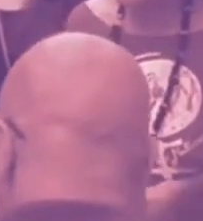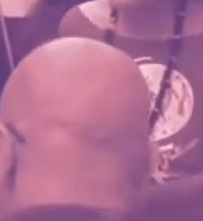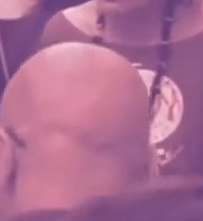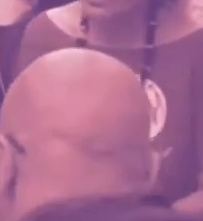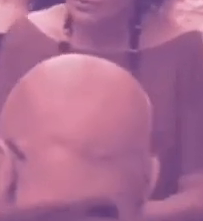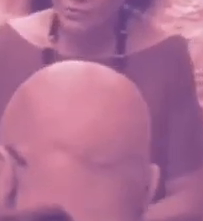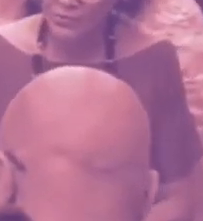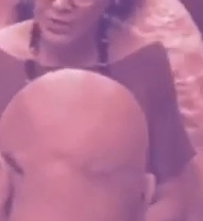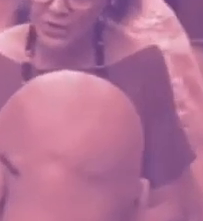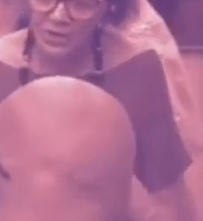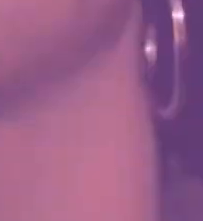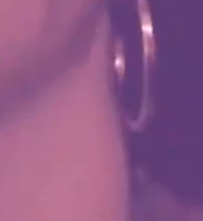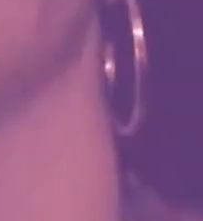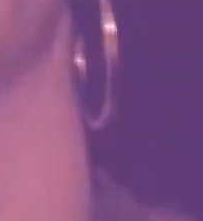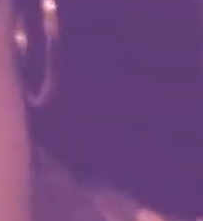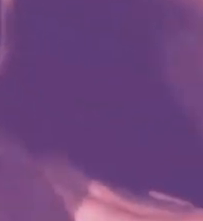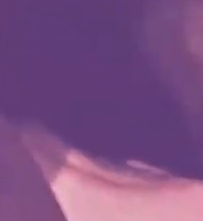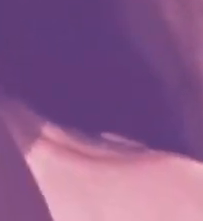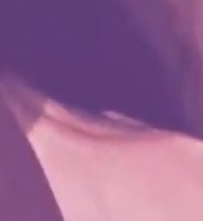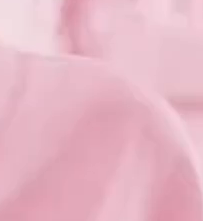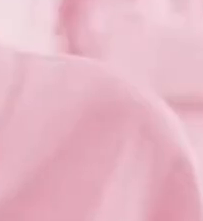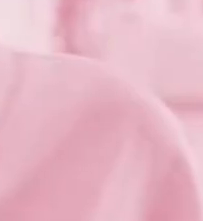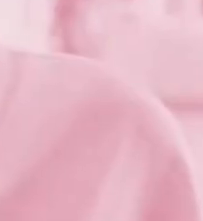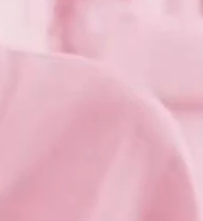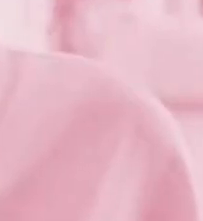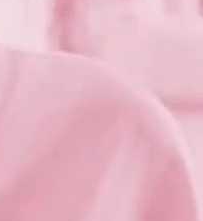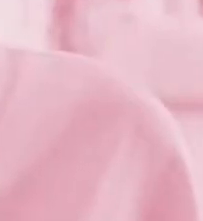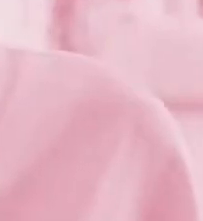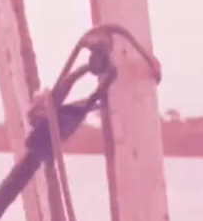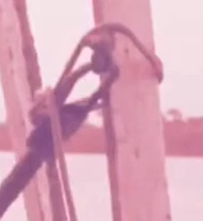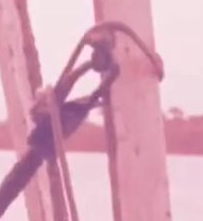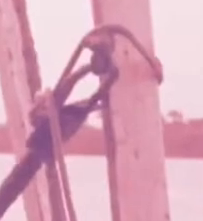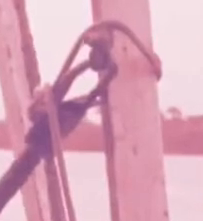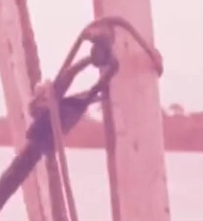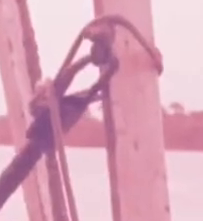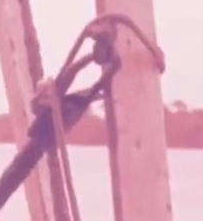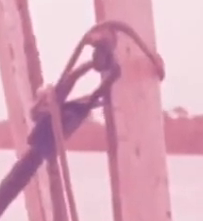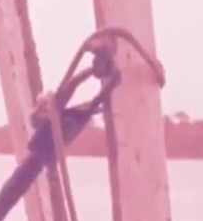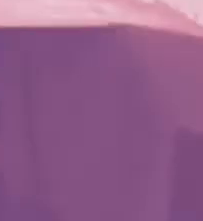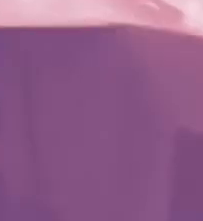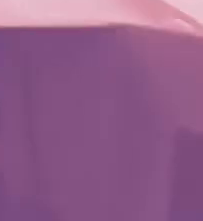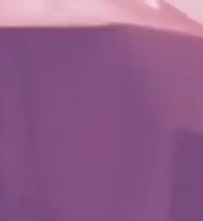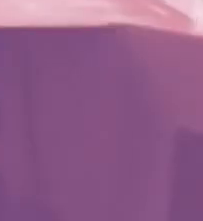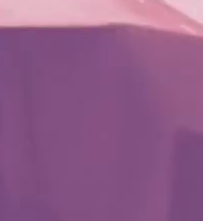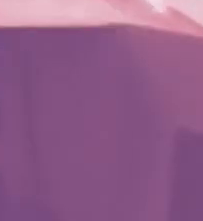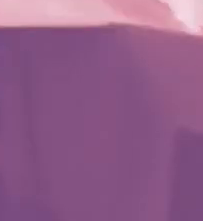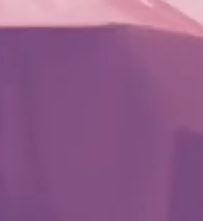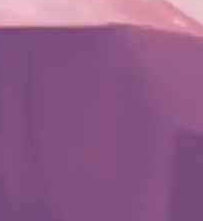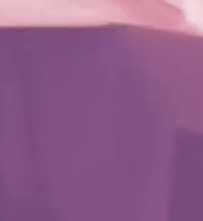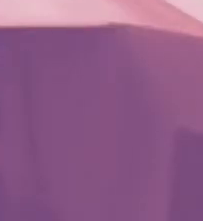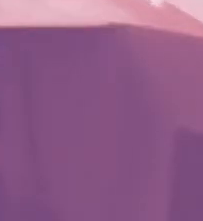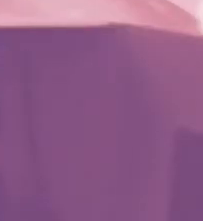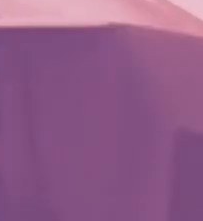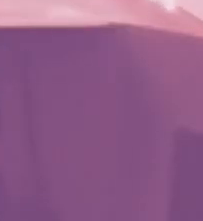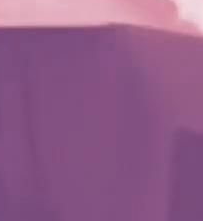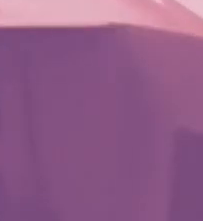Porque eu sou mulher pra